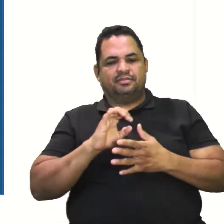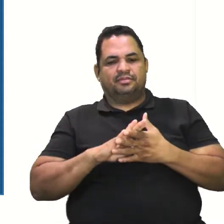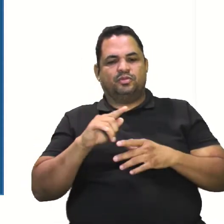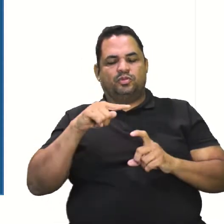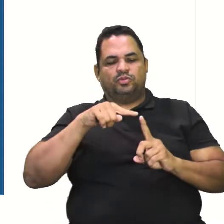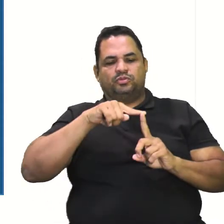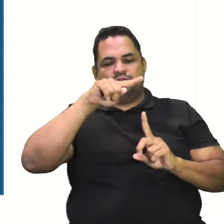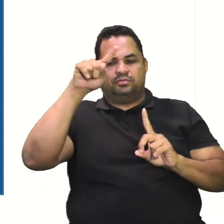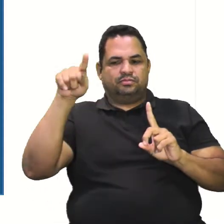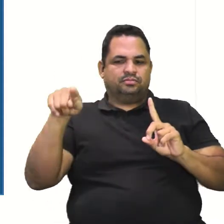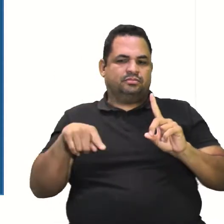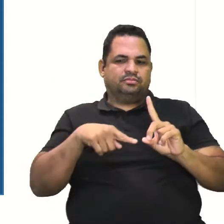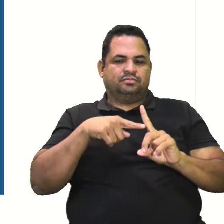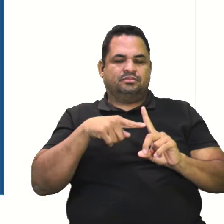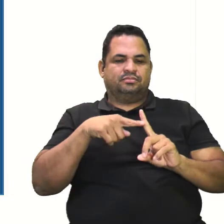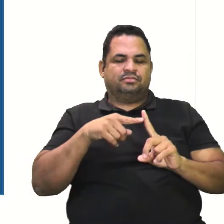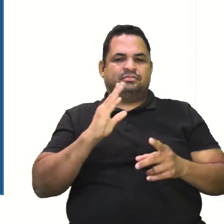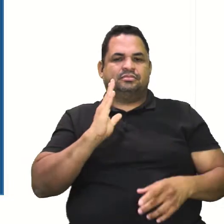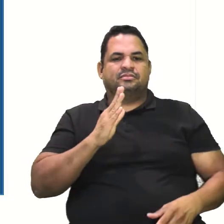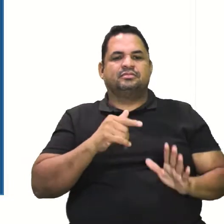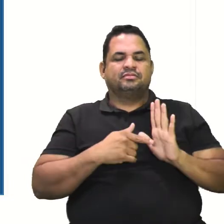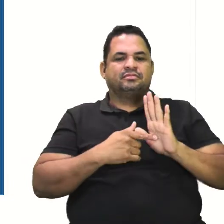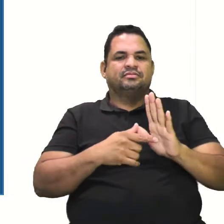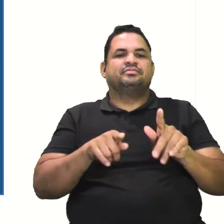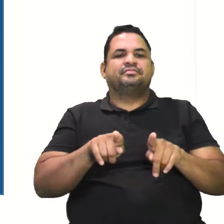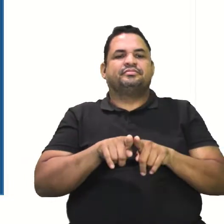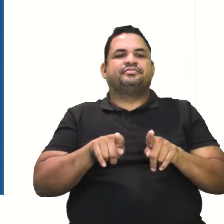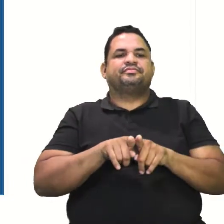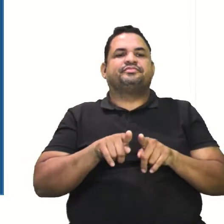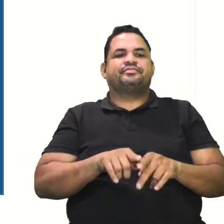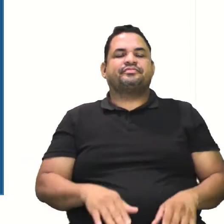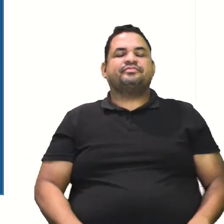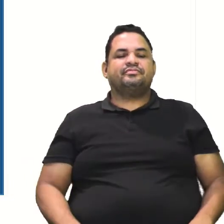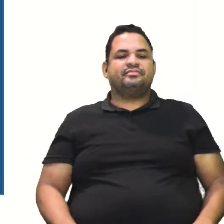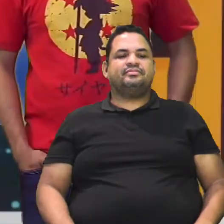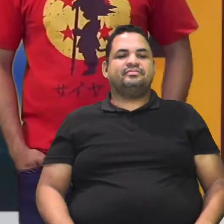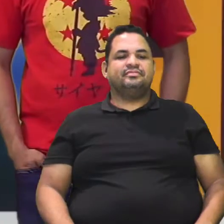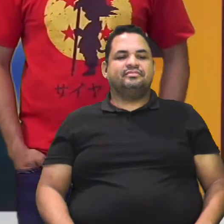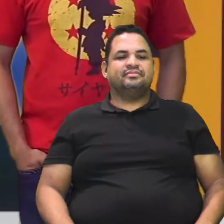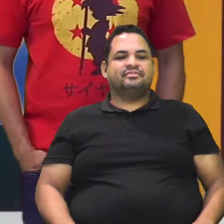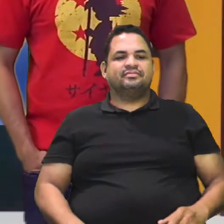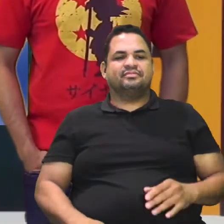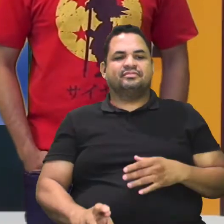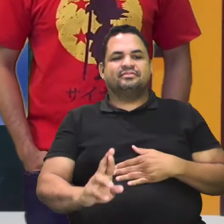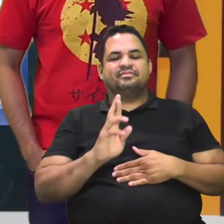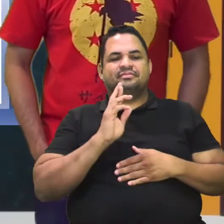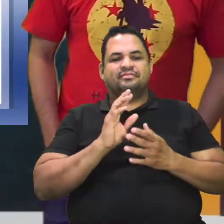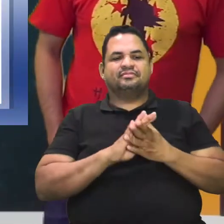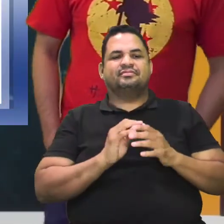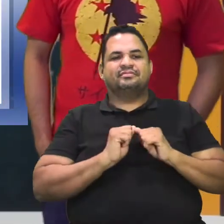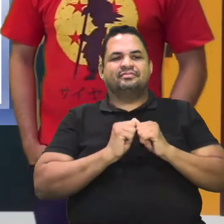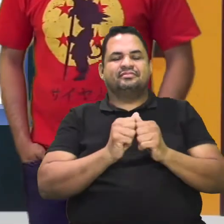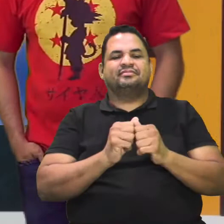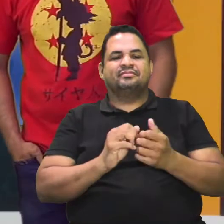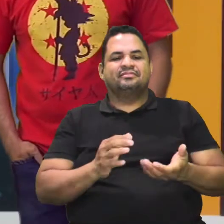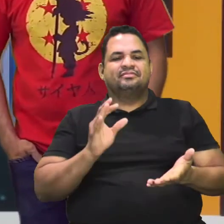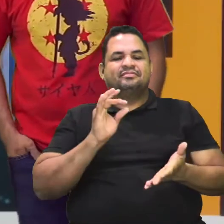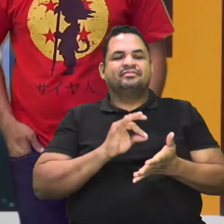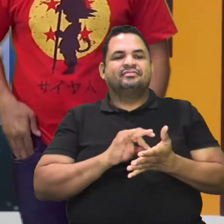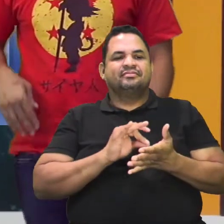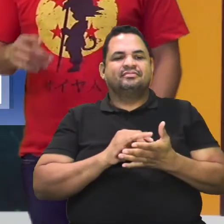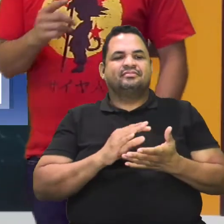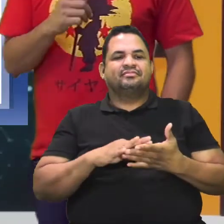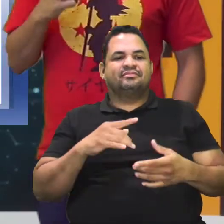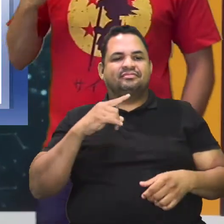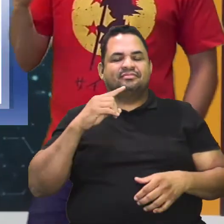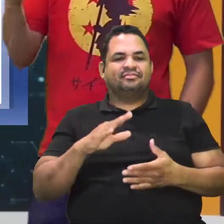ou circunferência? Ah, a gente já mostrou também, né? Eu acho que essa aí tá muito tranquila. Vamos à resposta? Vamos junto com vocês? E claro, né? A gente